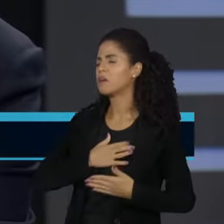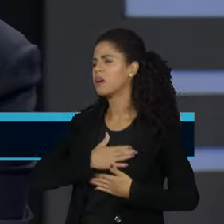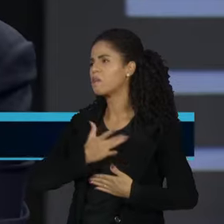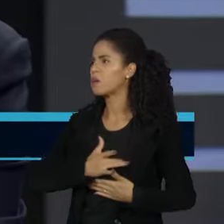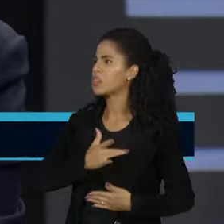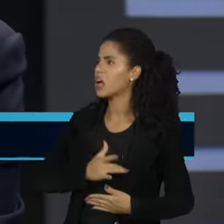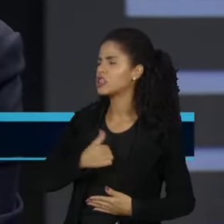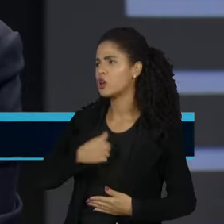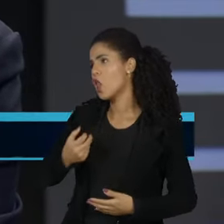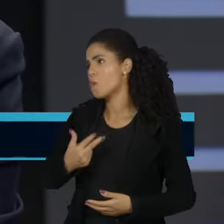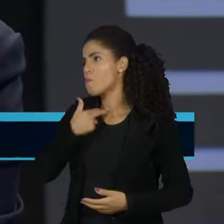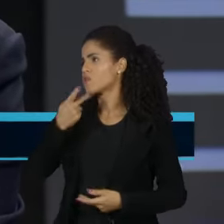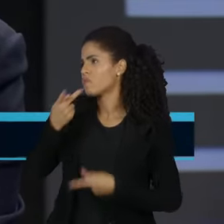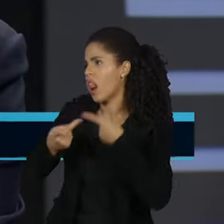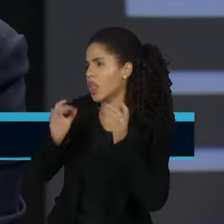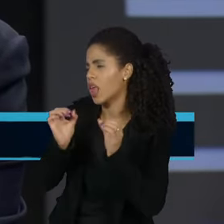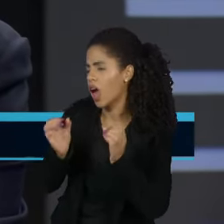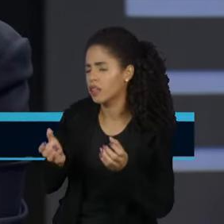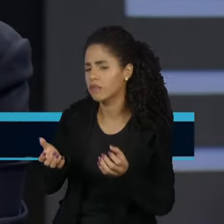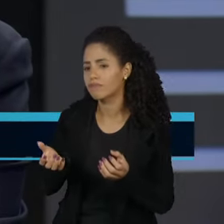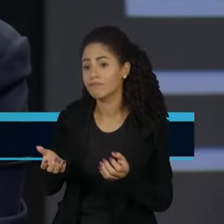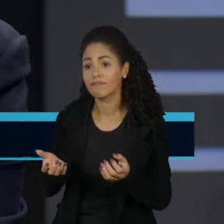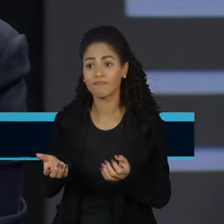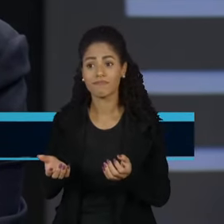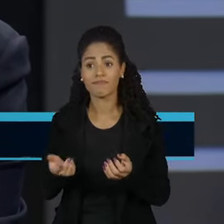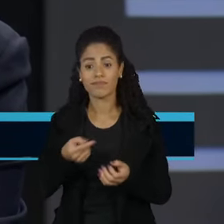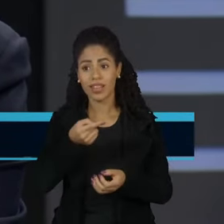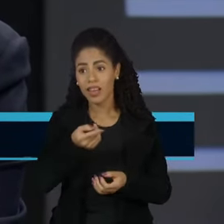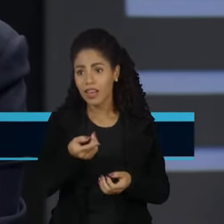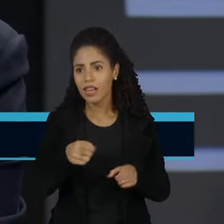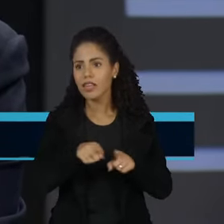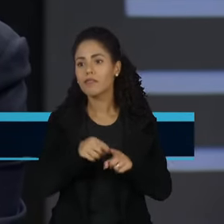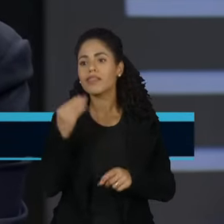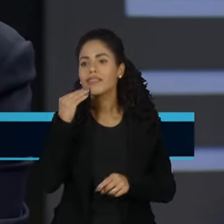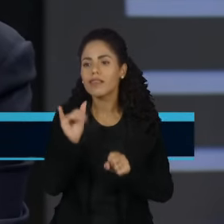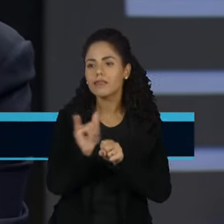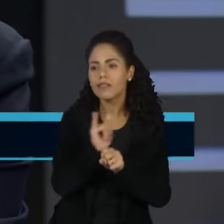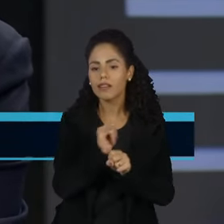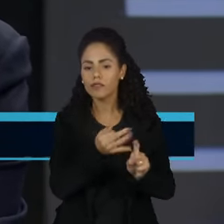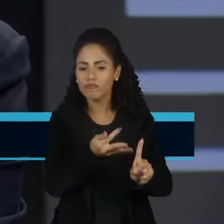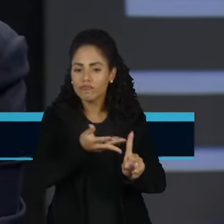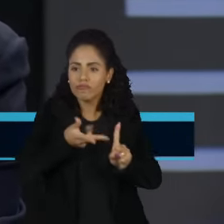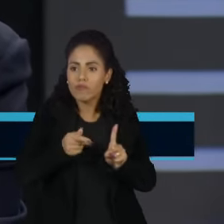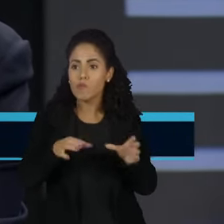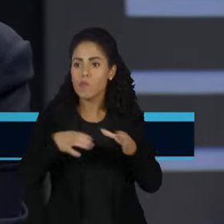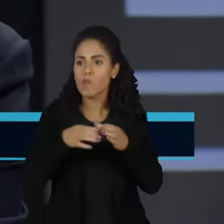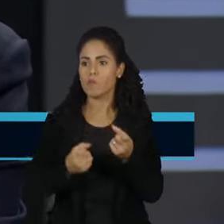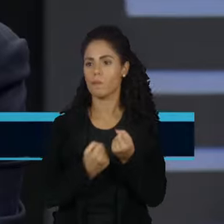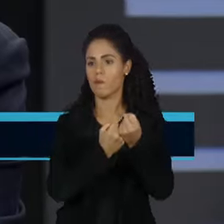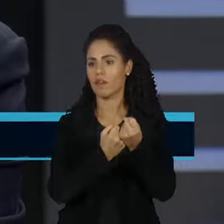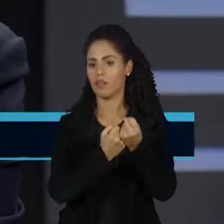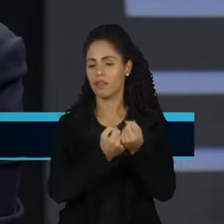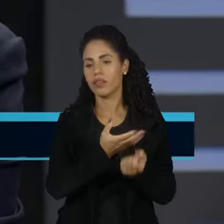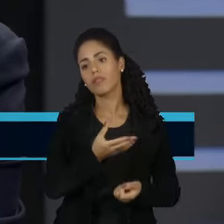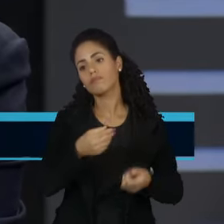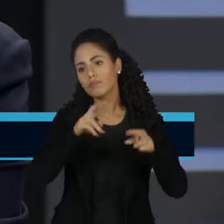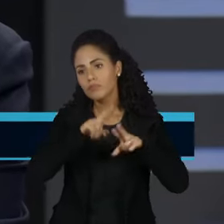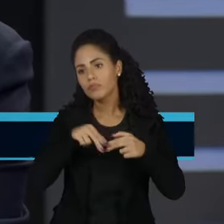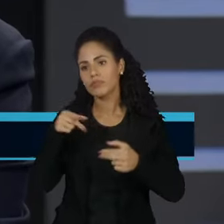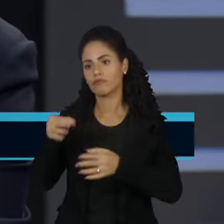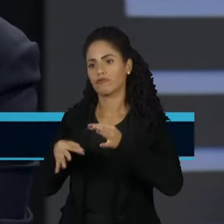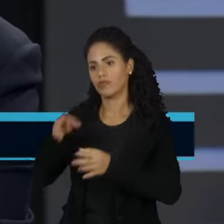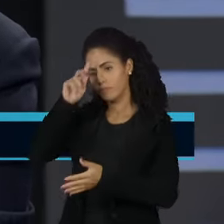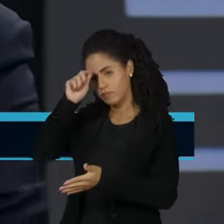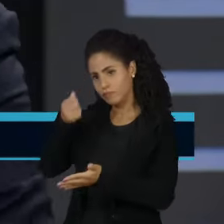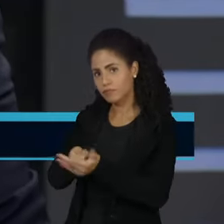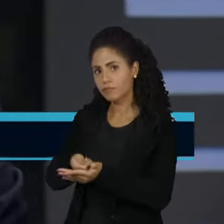que ele já cometeu, certo, de ilegalidades, de ilícito, de mau comportamento, é que faz com que o juiz tome a decisão. A gente tem